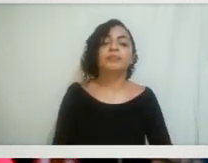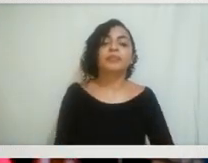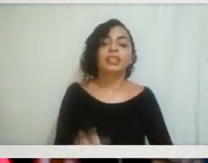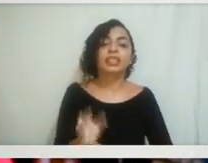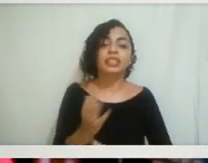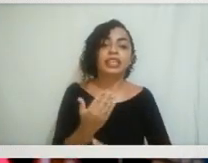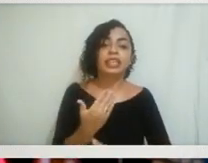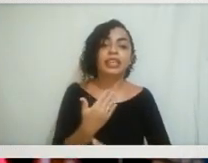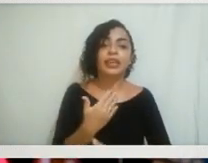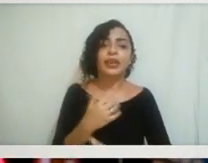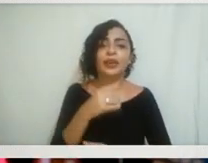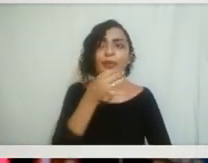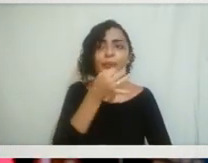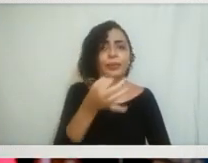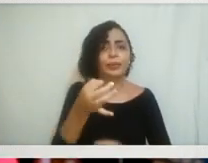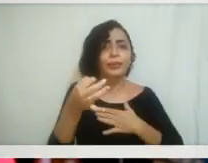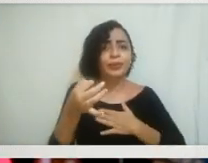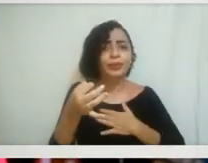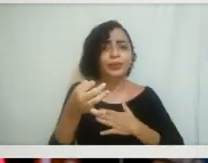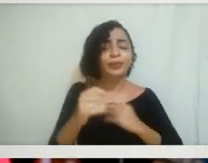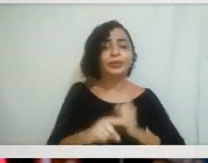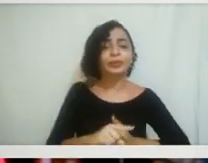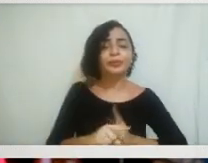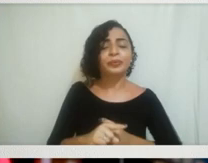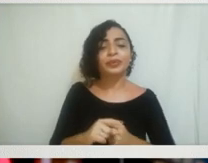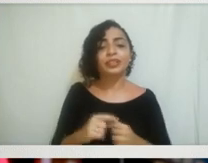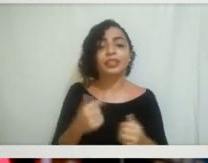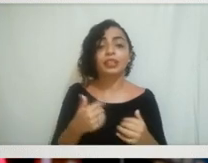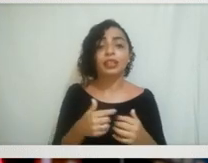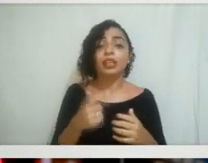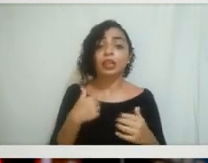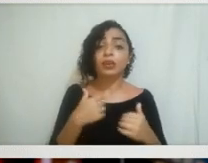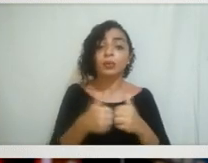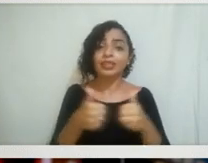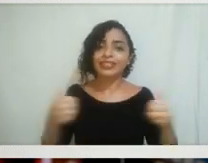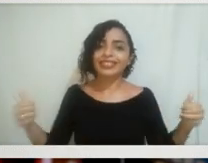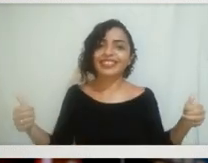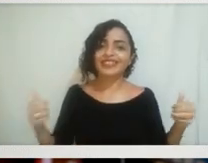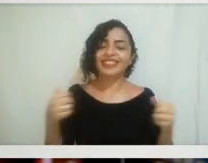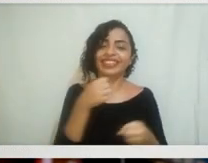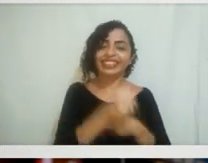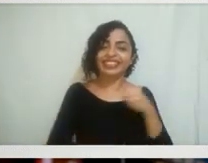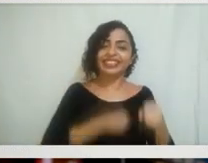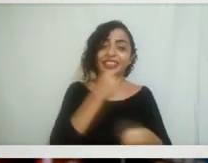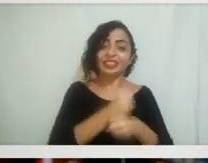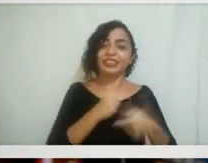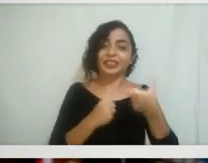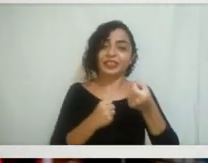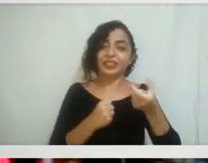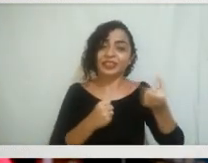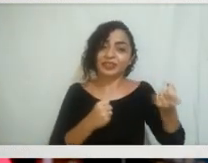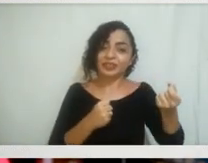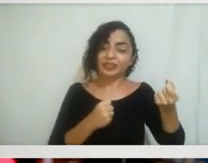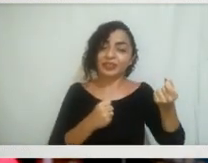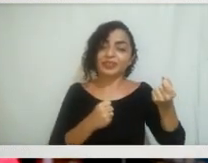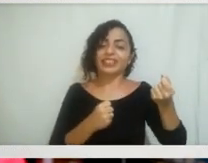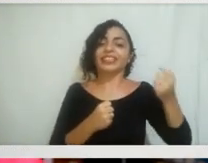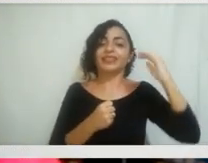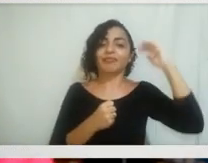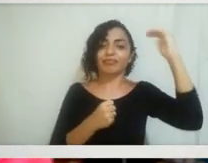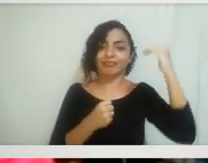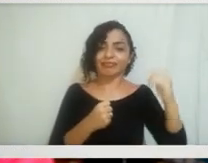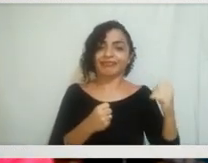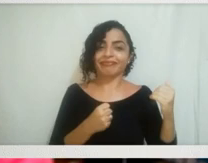Eu acabei adorando essa sugestão porque realmente eu fiz inclusive até uma separação, né, entre os rankings